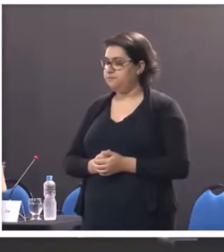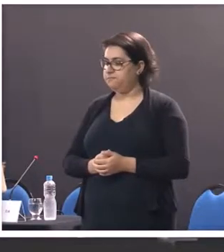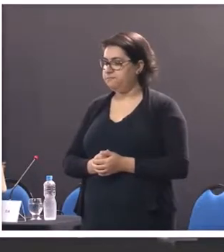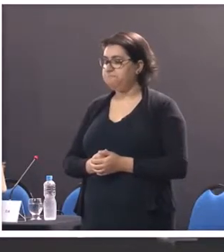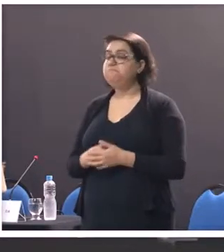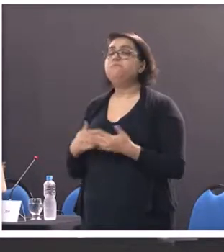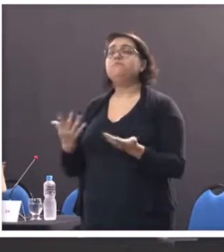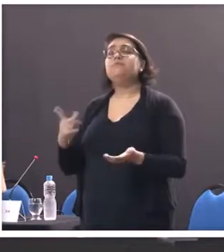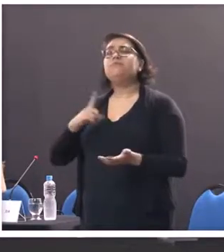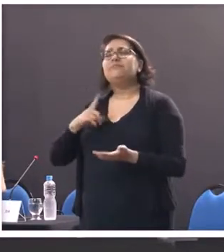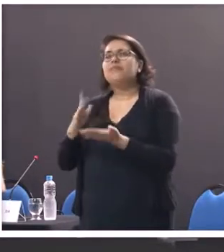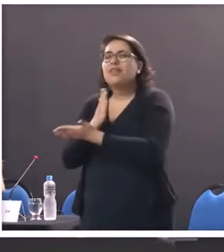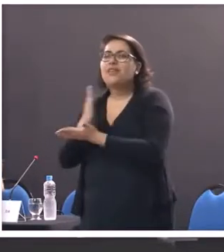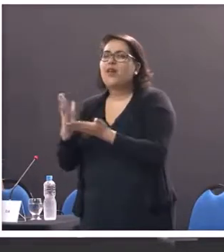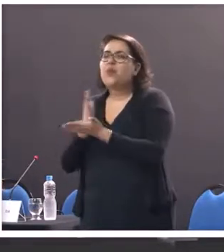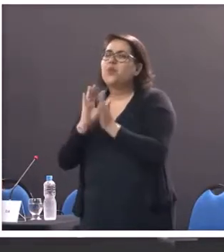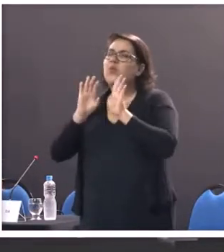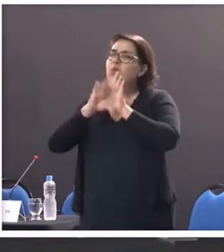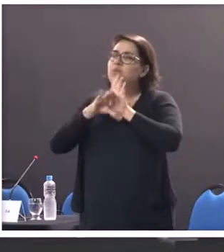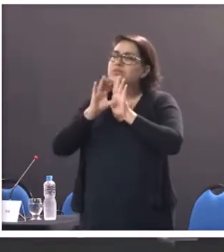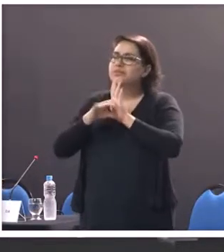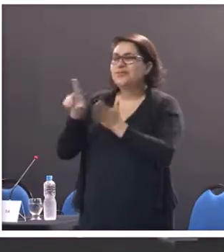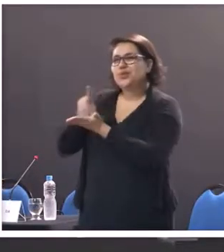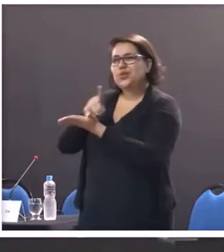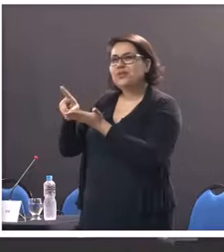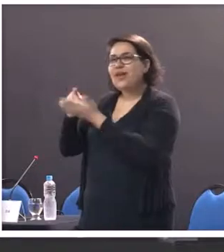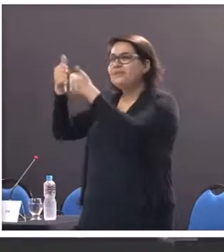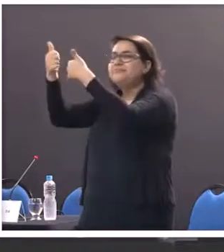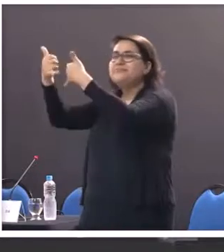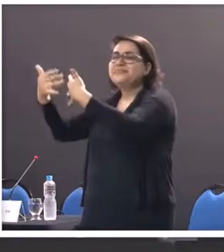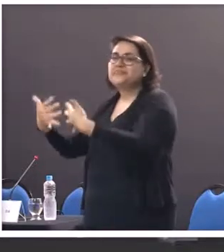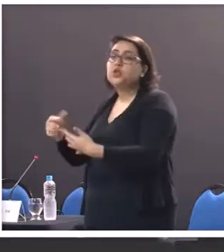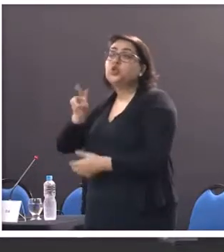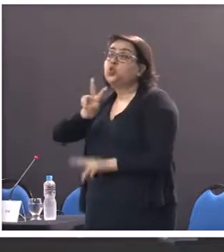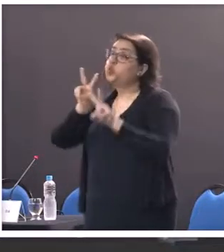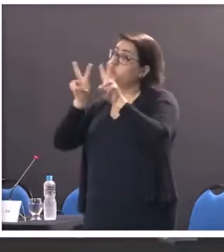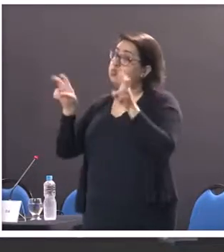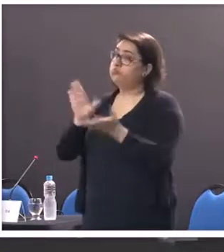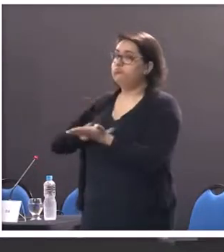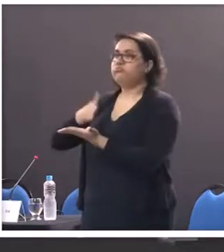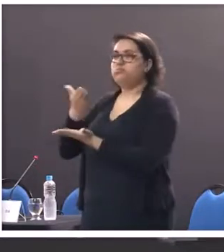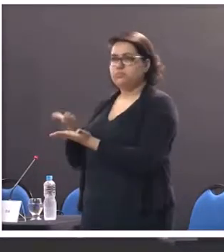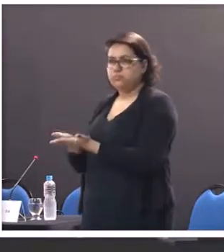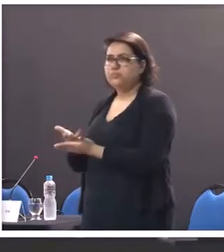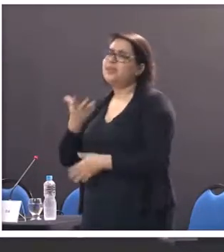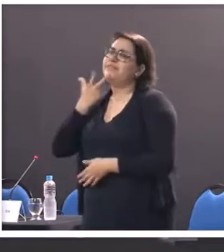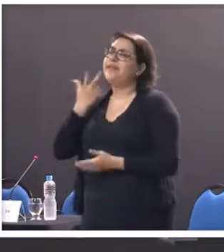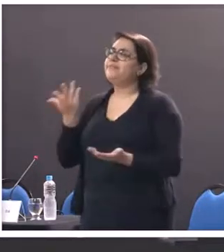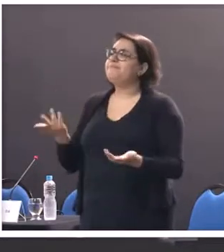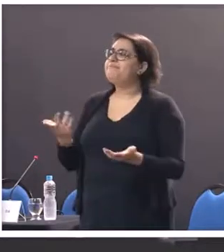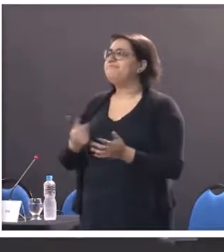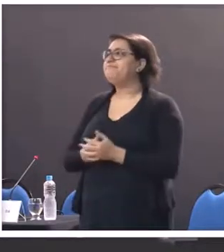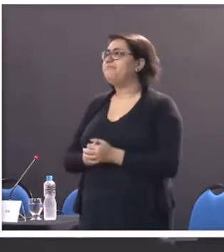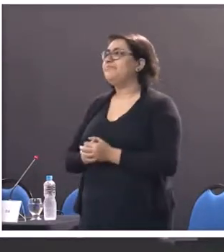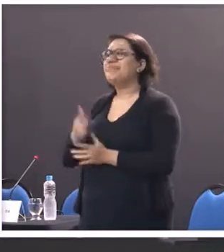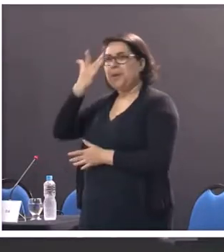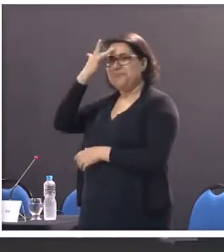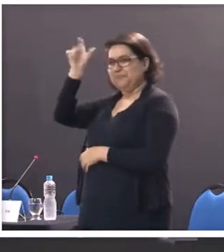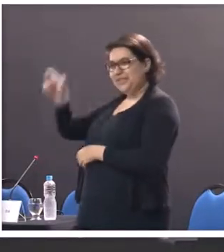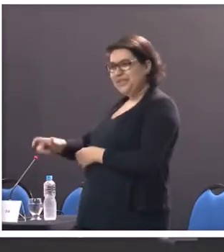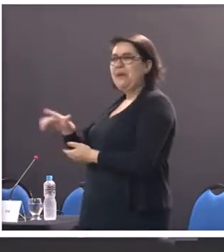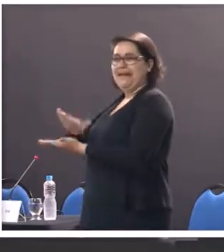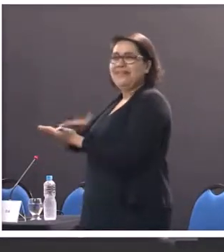E aí alguns conceitos, né, que o dicionário vai trazer para a gente sobre interpretação. Porque quando você fala assim, fulano é